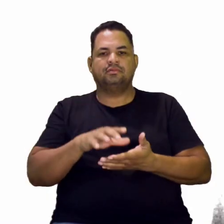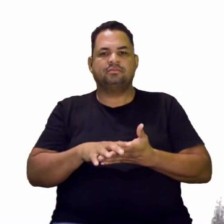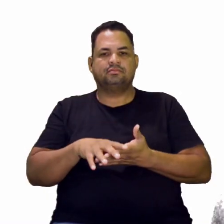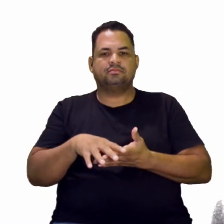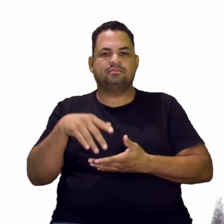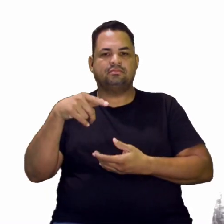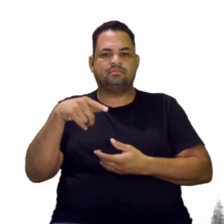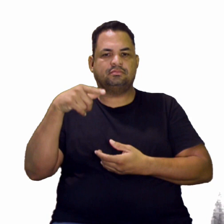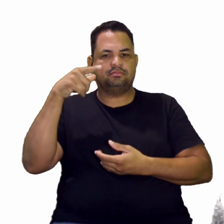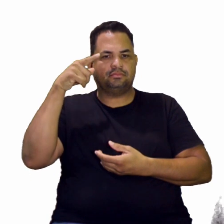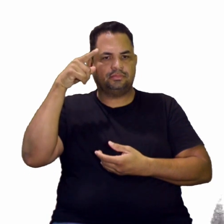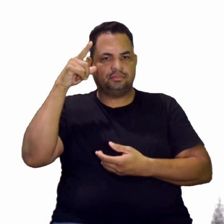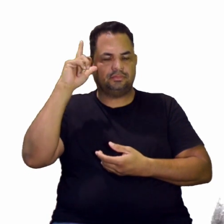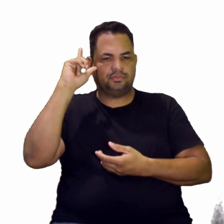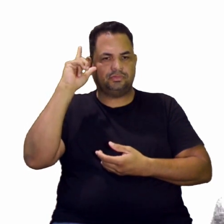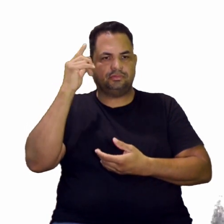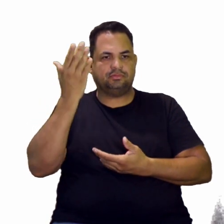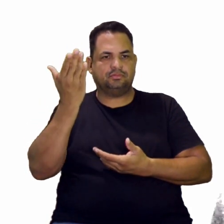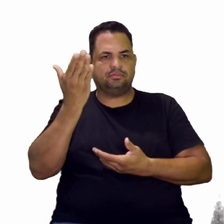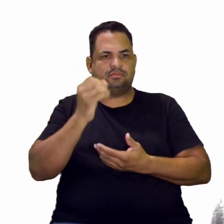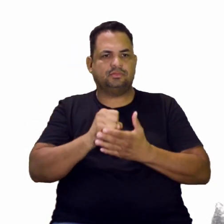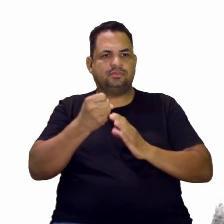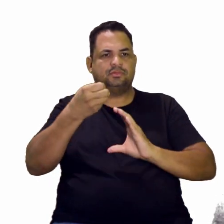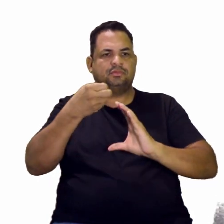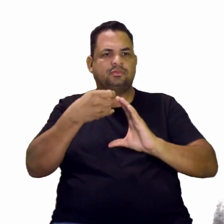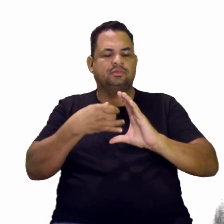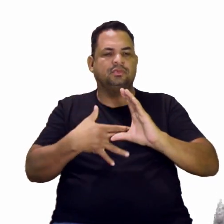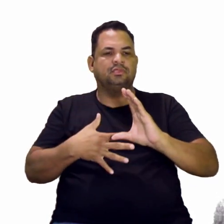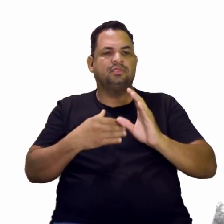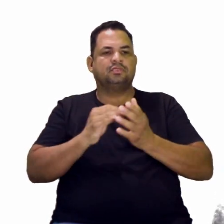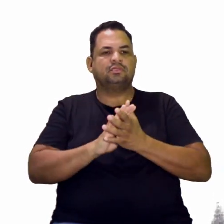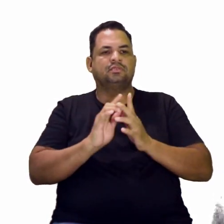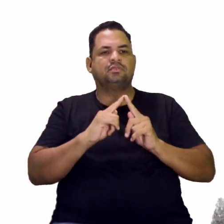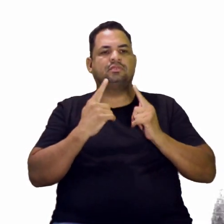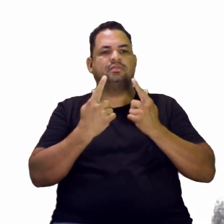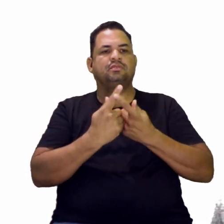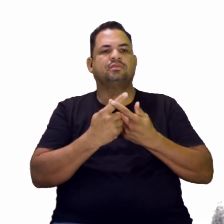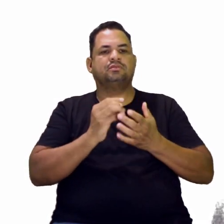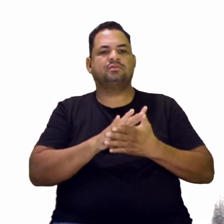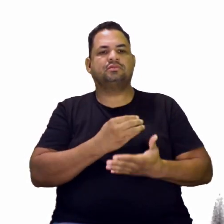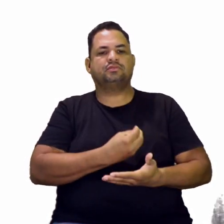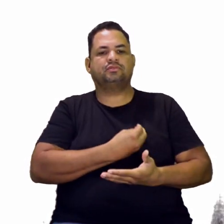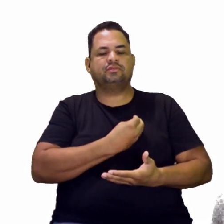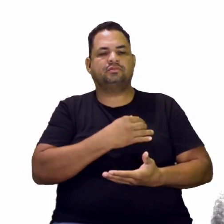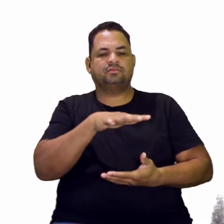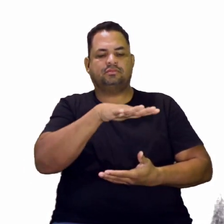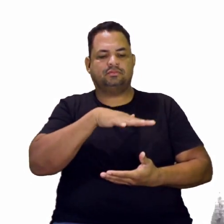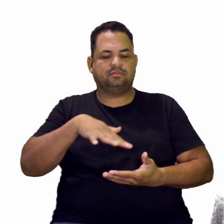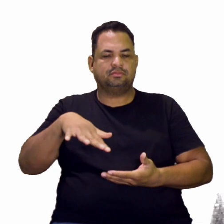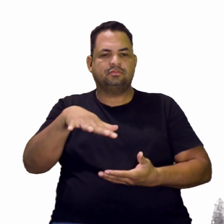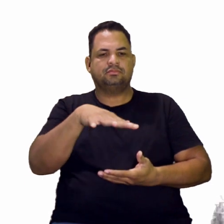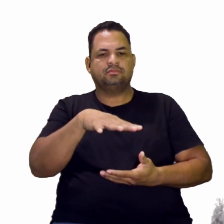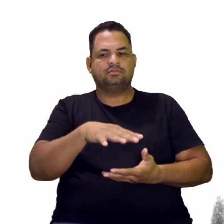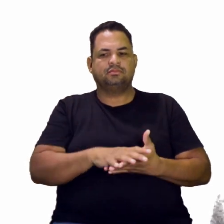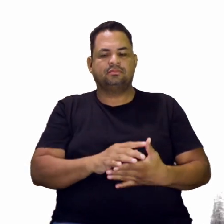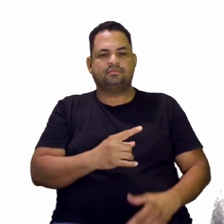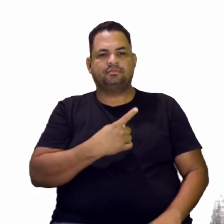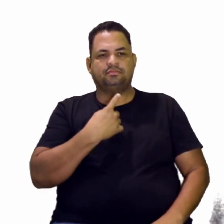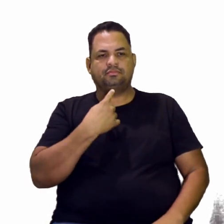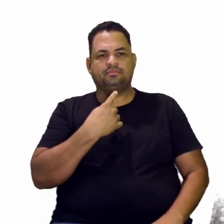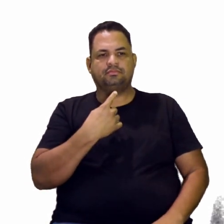Qual foi a nossa aula? Características gerais dos seres vivos, né? A gente percebeu aí